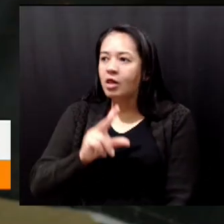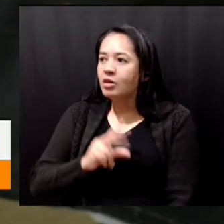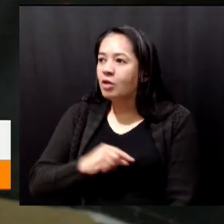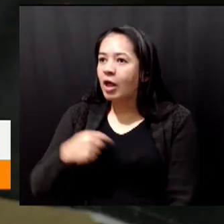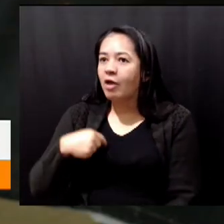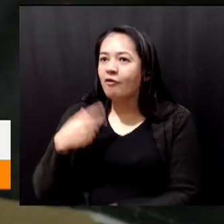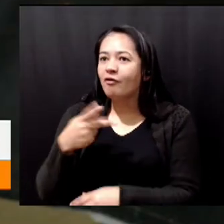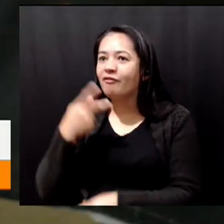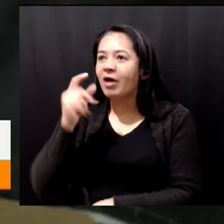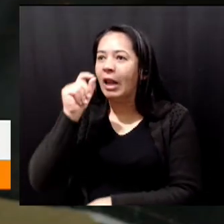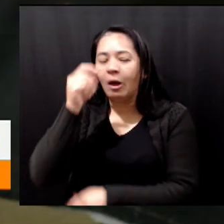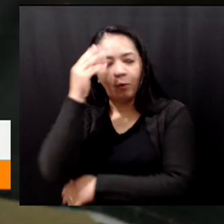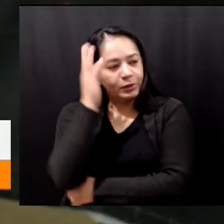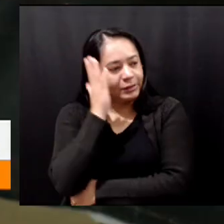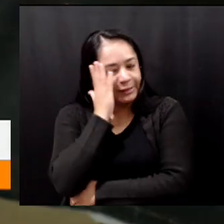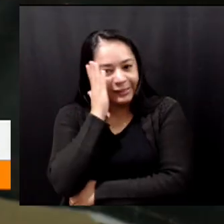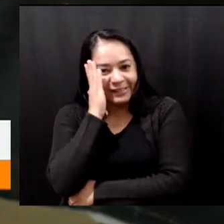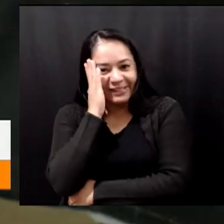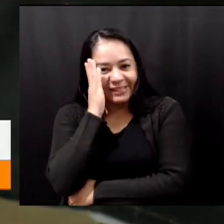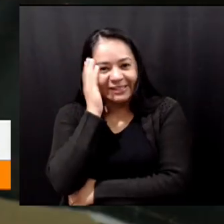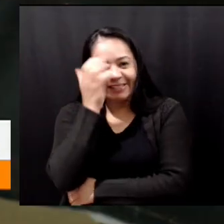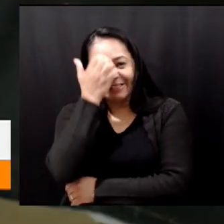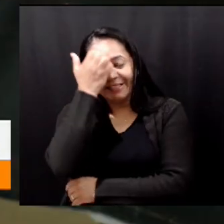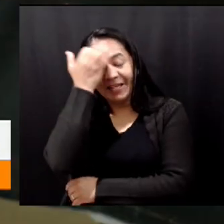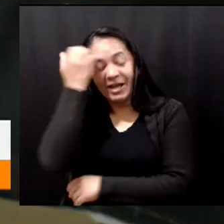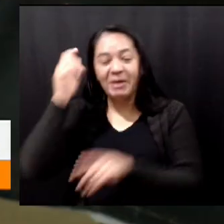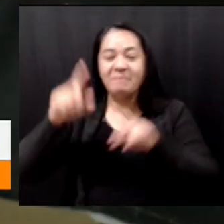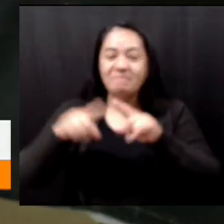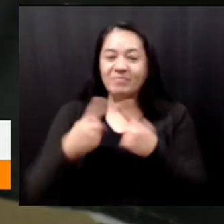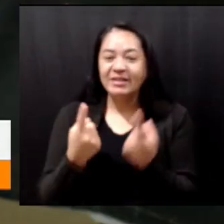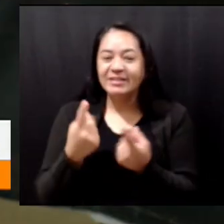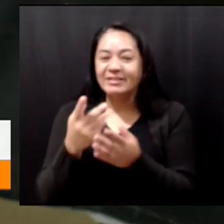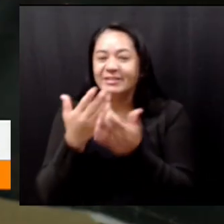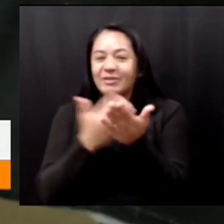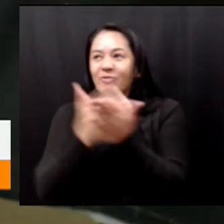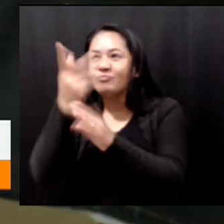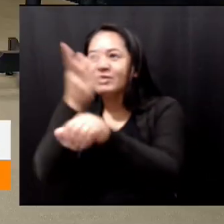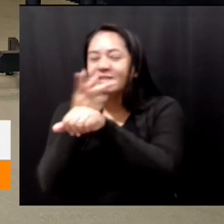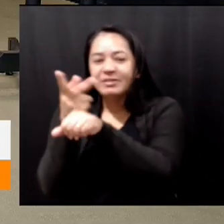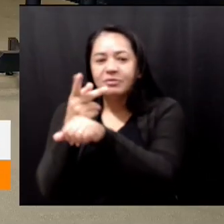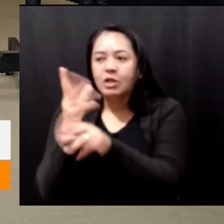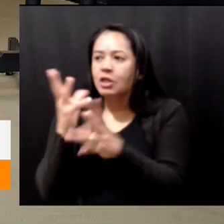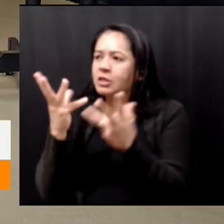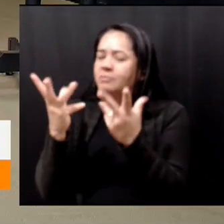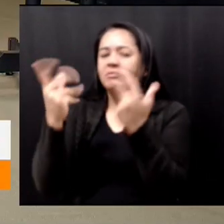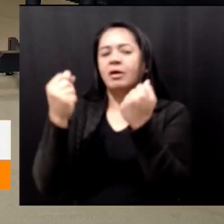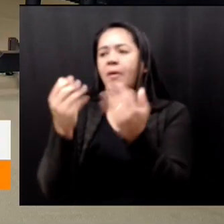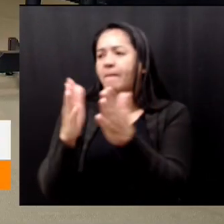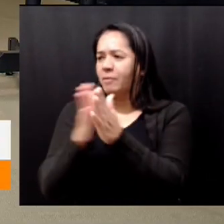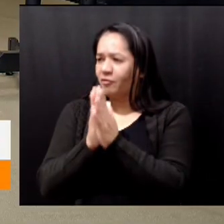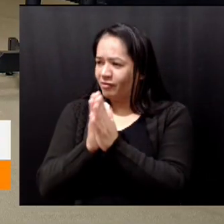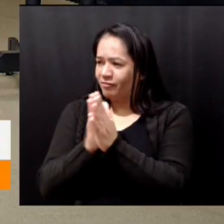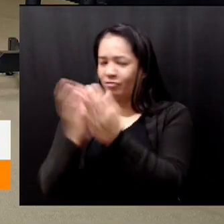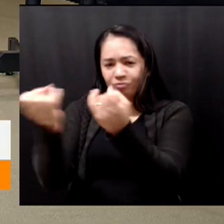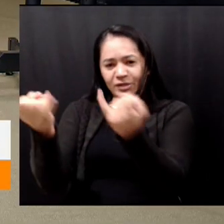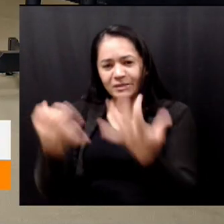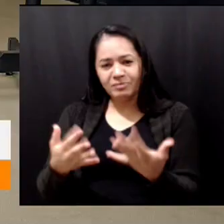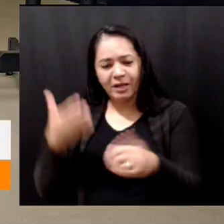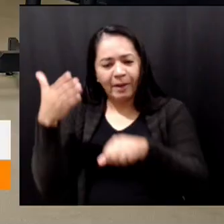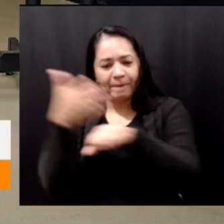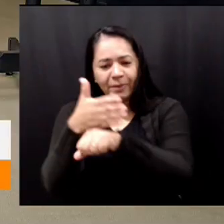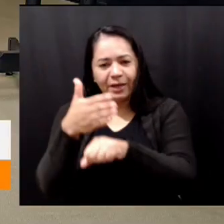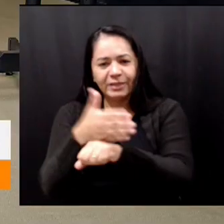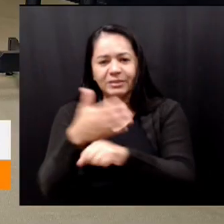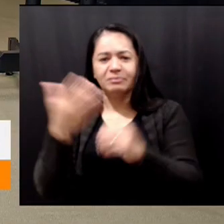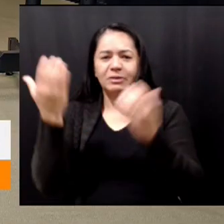Mas aí eu comecei a buscar e falei, olha só que maravilha. Me conta essa participação aí nesse esse concurso, o que foi